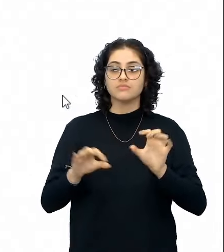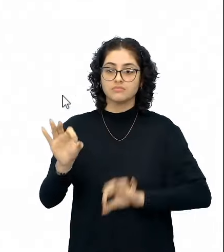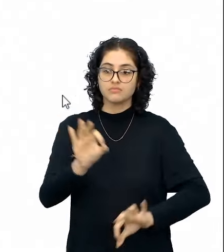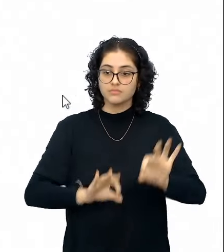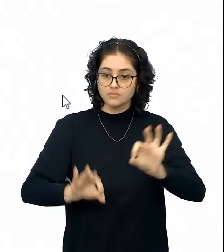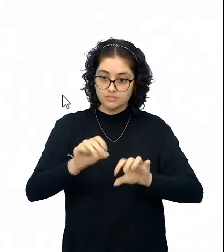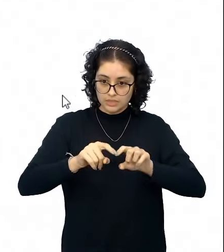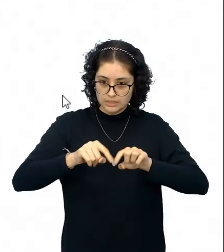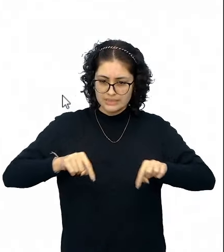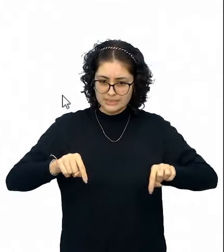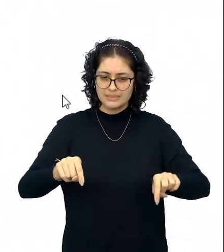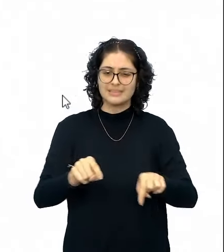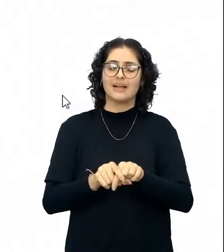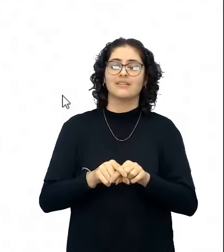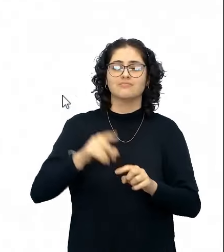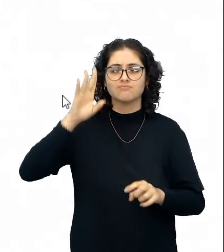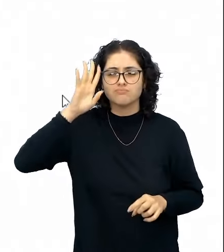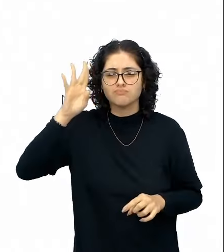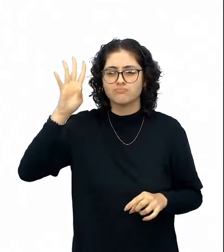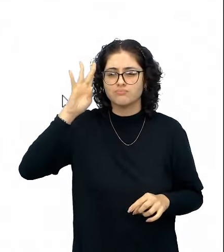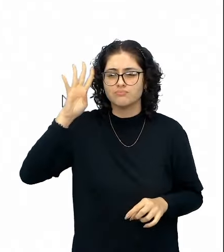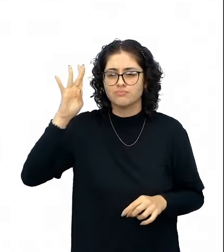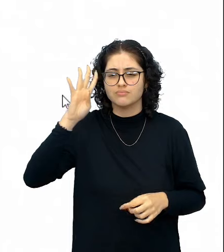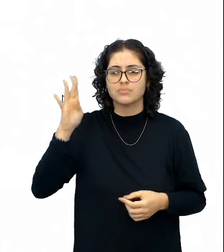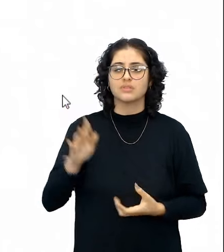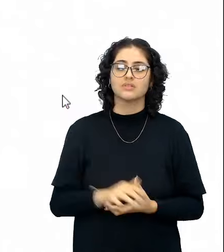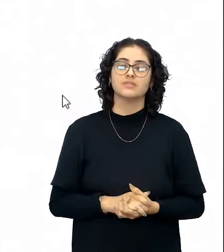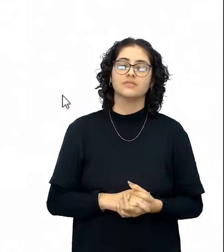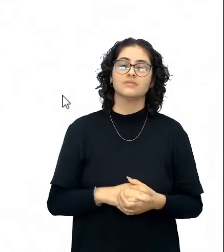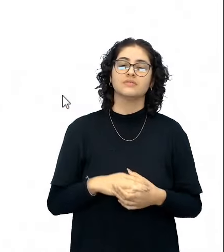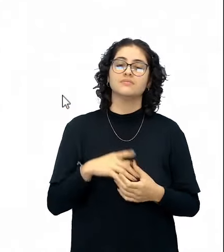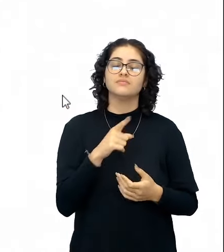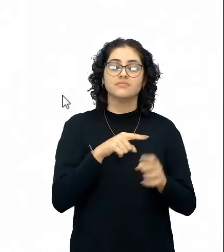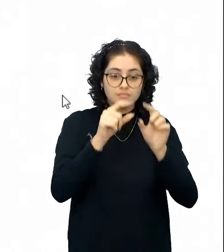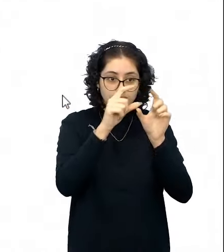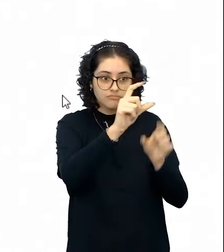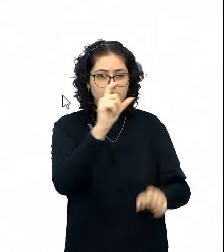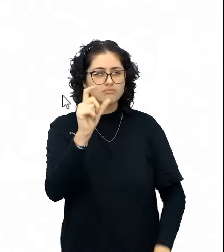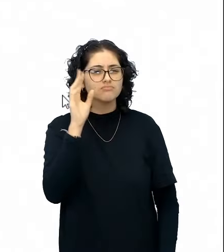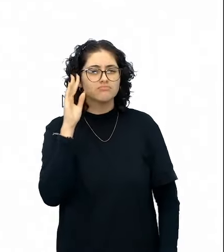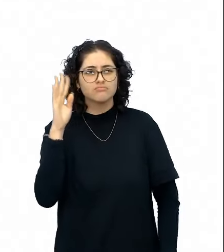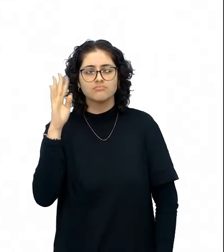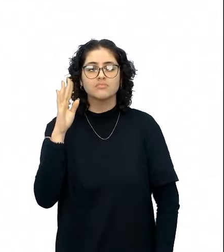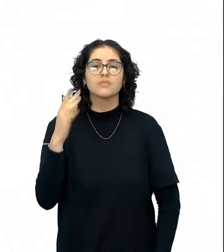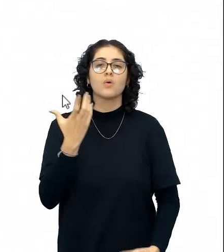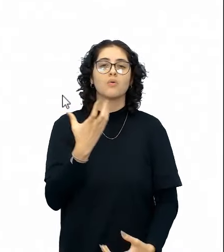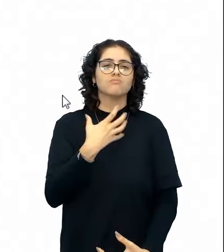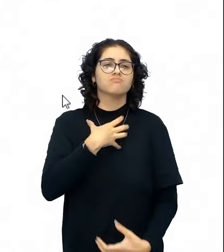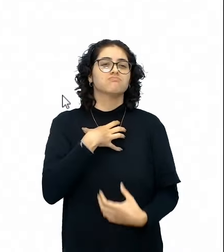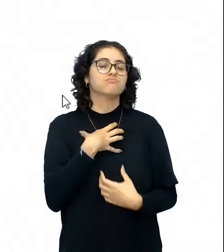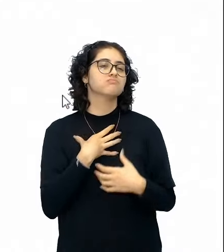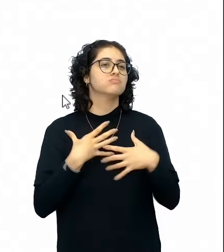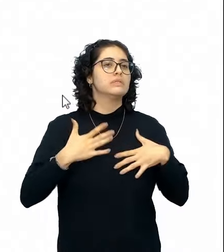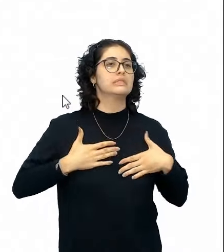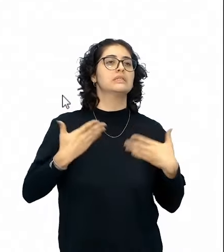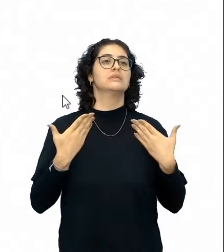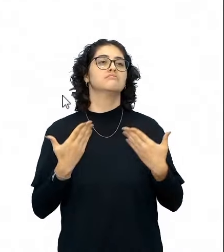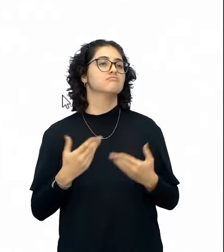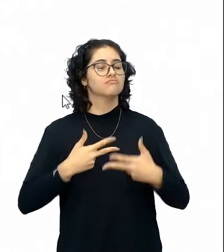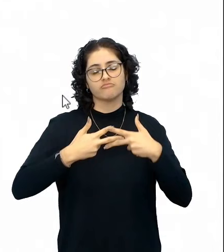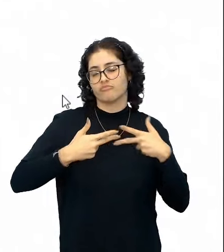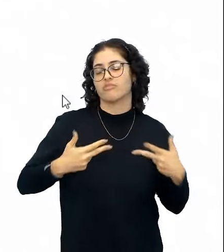duplas ou trios, reflexões acerca da tirinha em estudo, criação de efeitos de sentido para a produção de